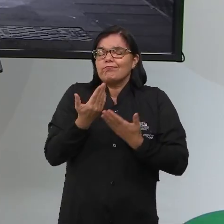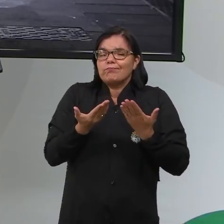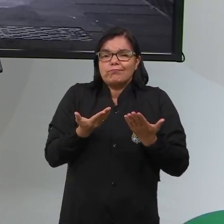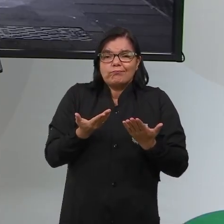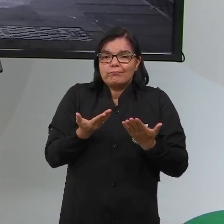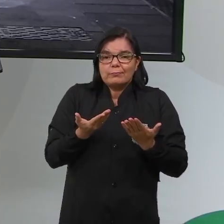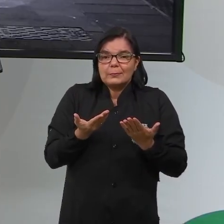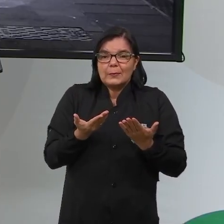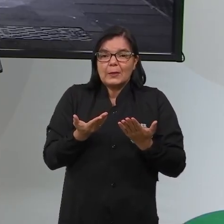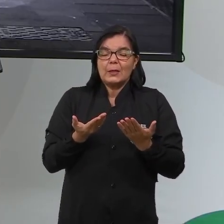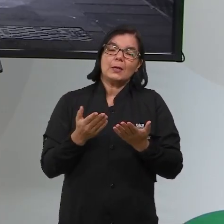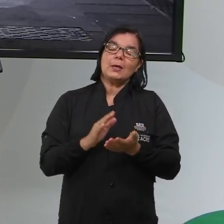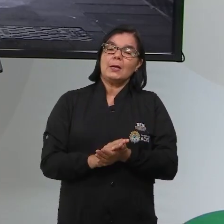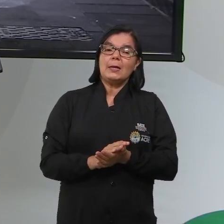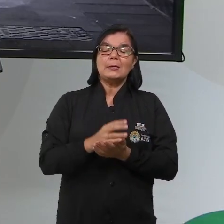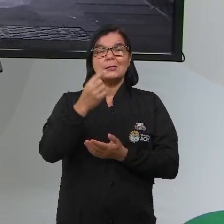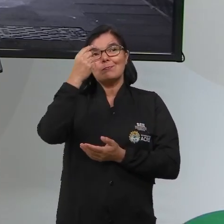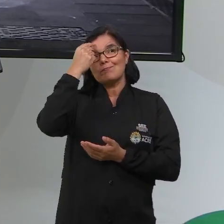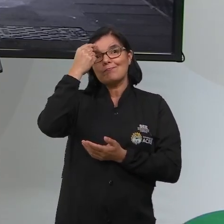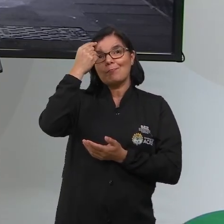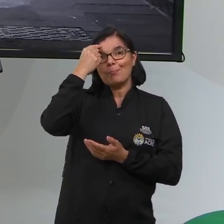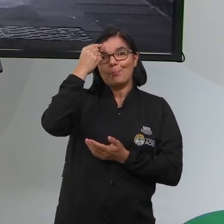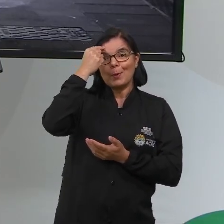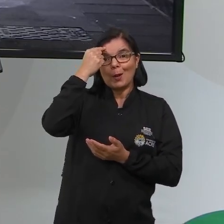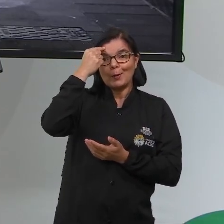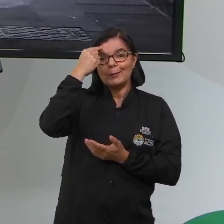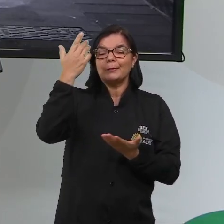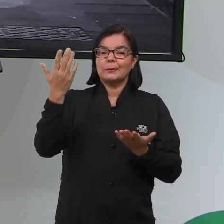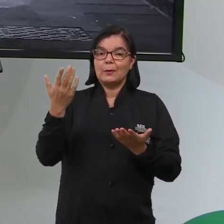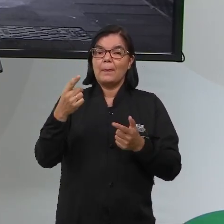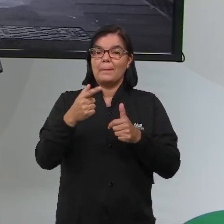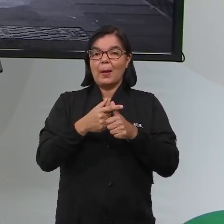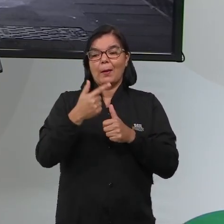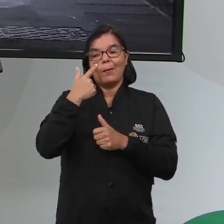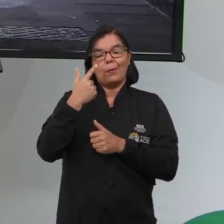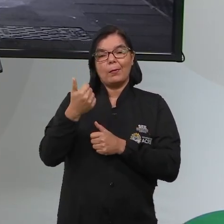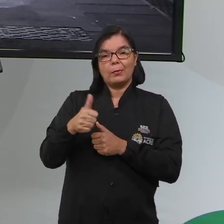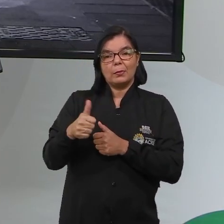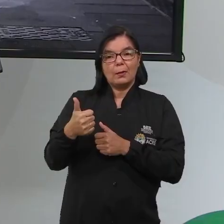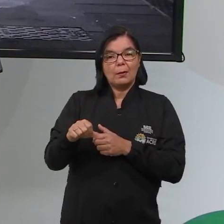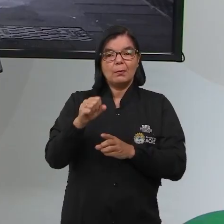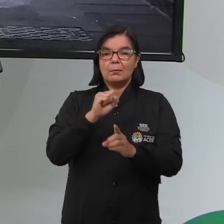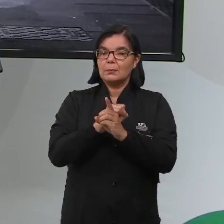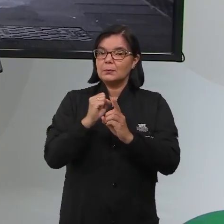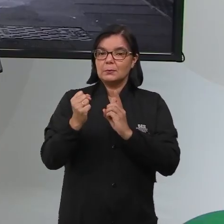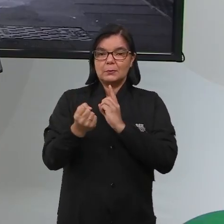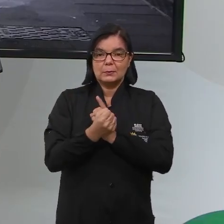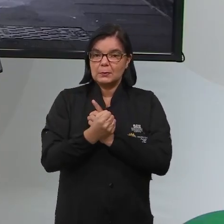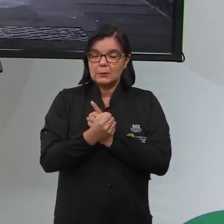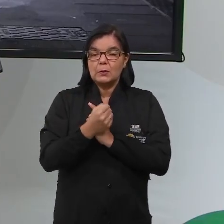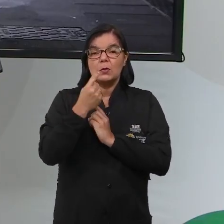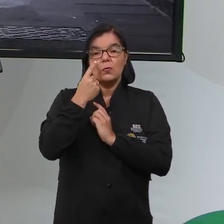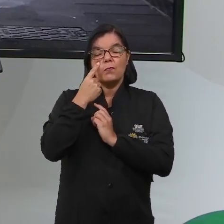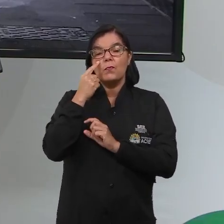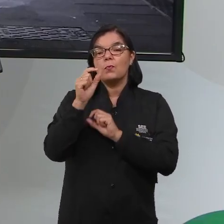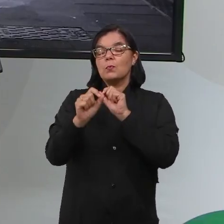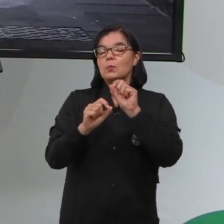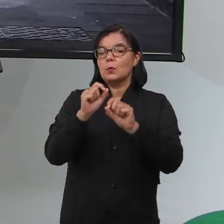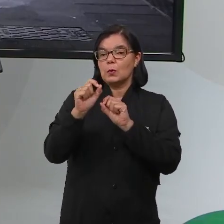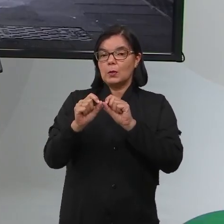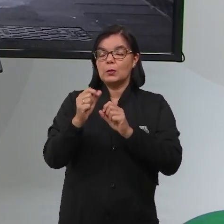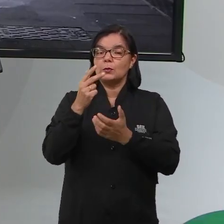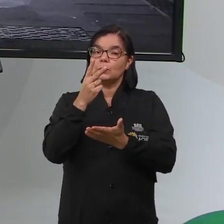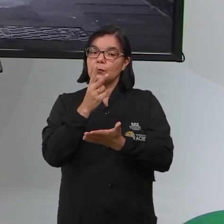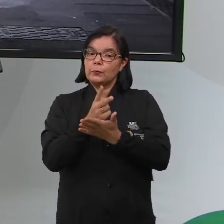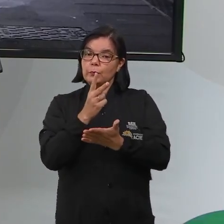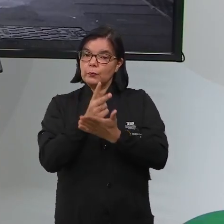ter, digamos assim, esses pensamentos primários para uma análise social, tendo em vista